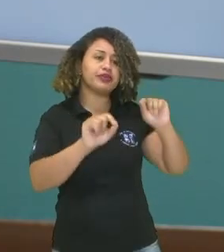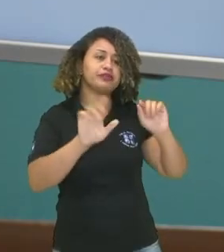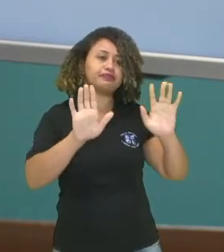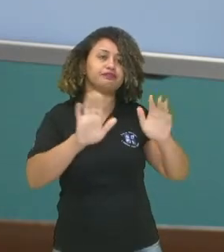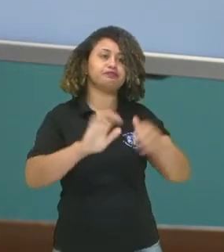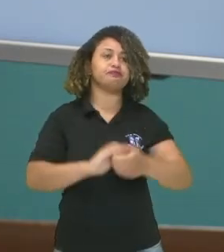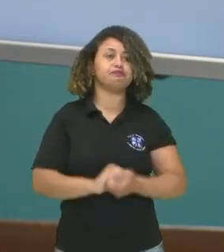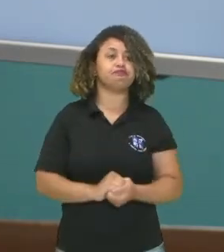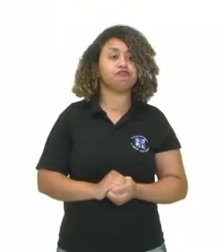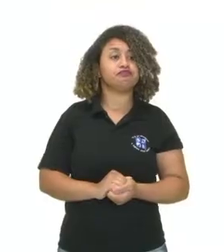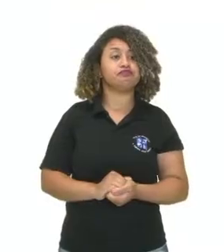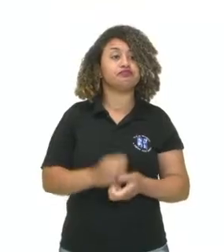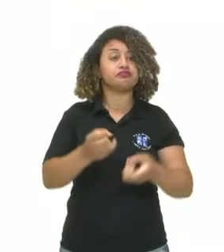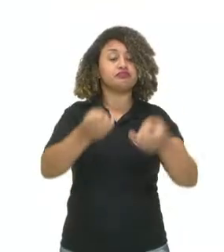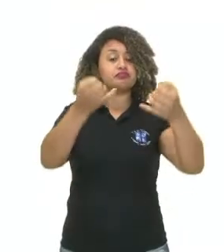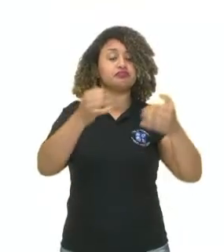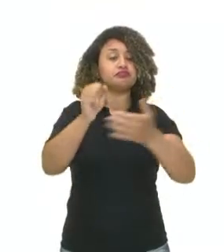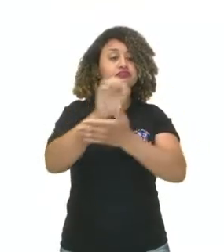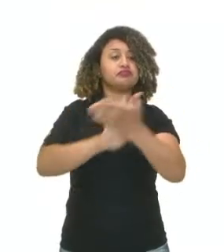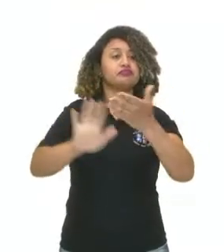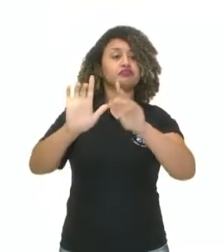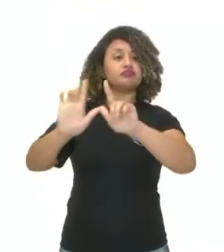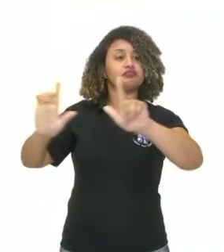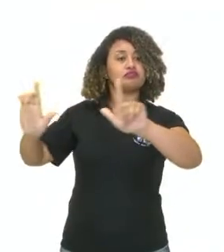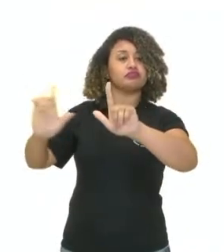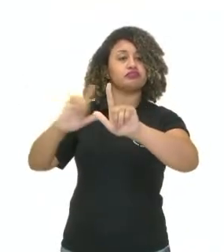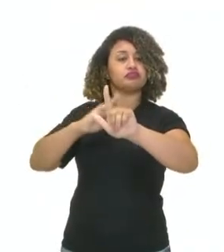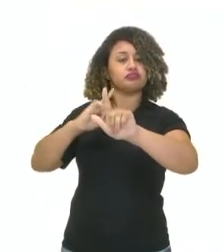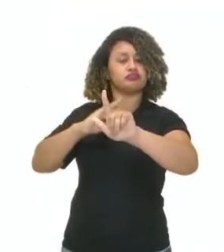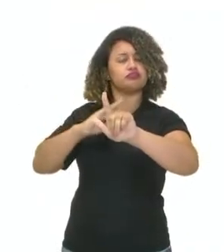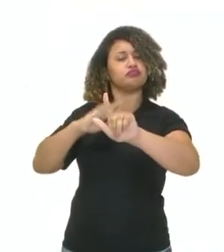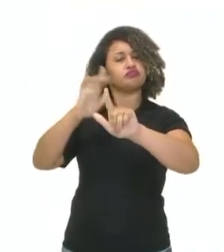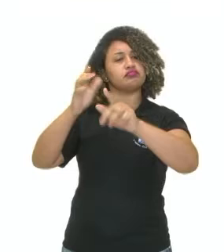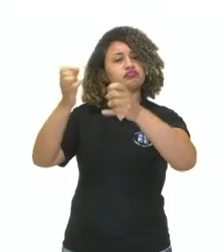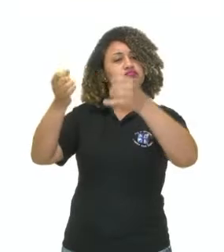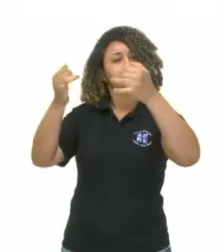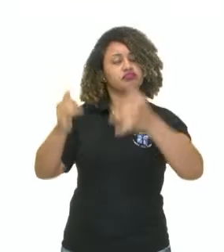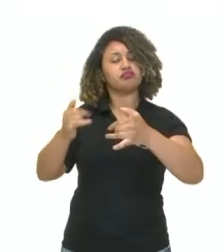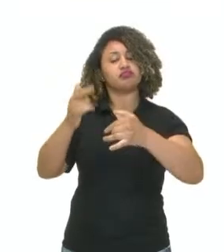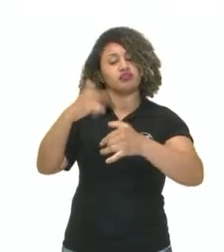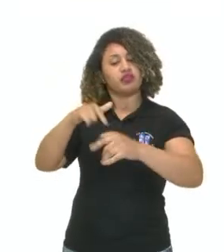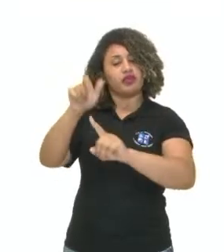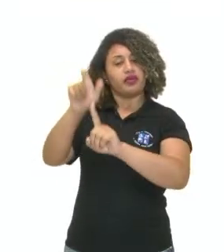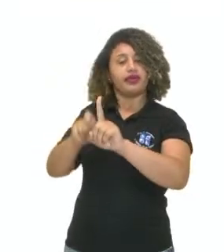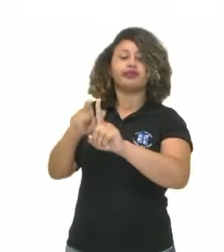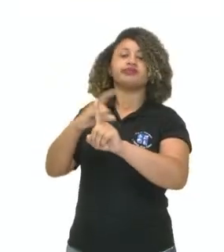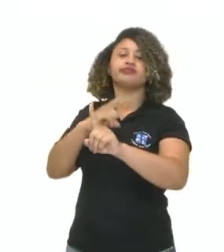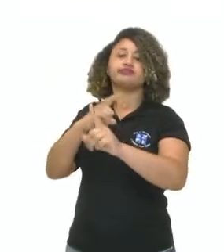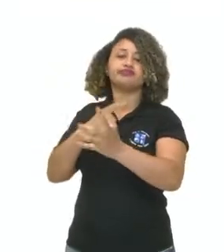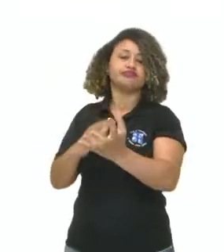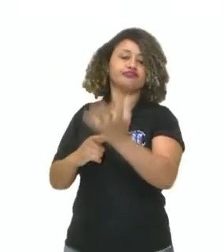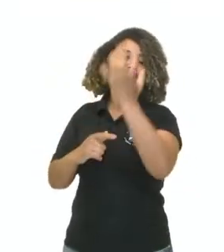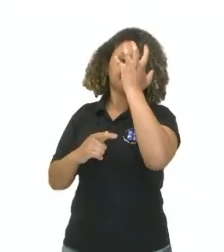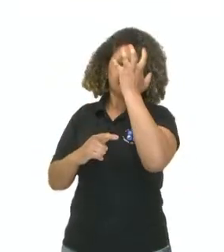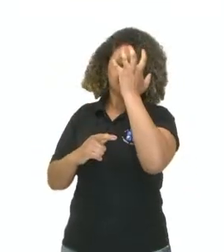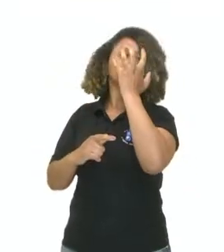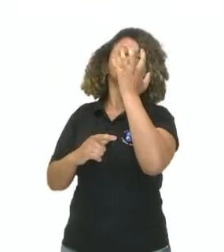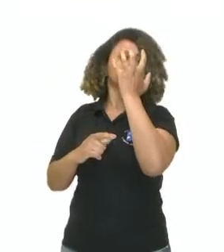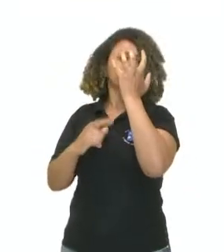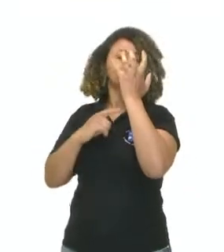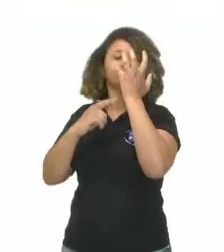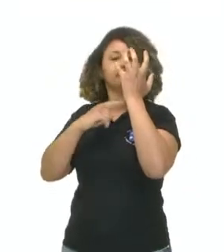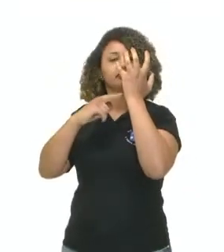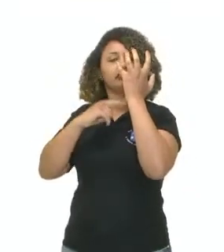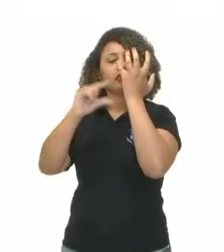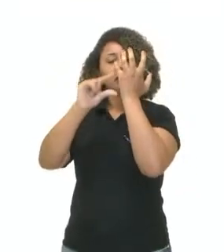Vejamos. Descreva a imagem que acompanha a notícia. Como já falamos, é um personagem, ele está com uma máscara. Essa máscara tem